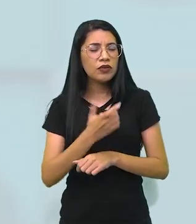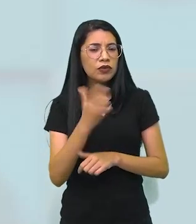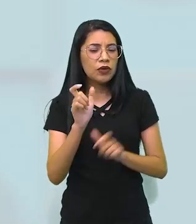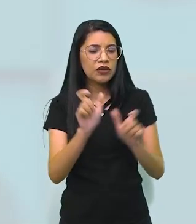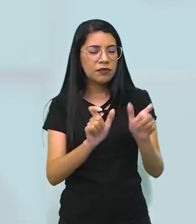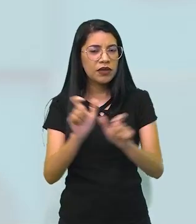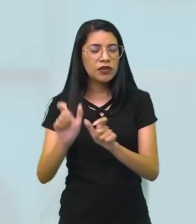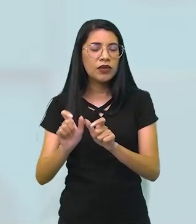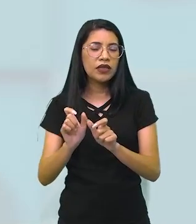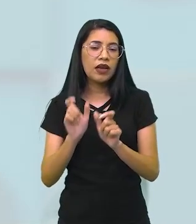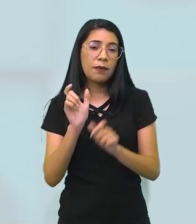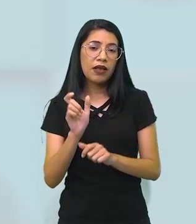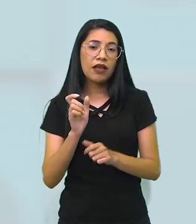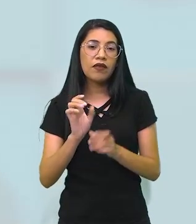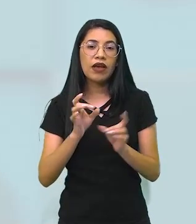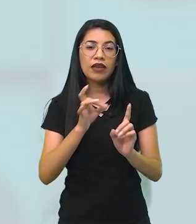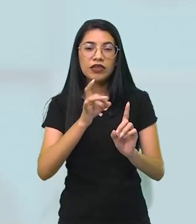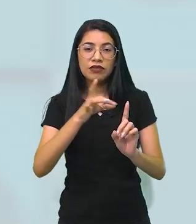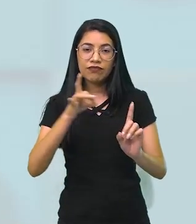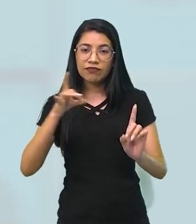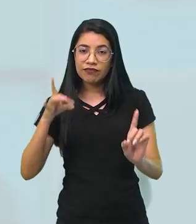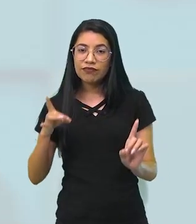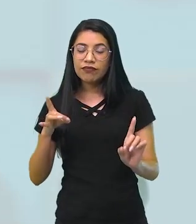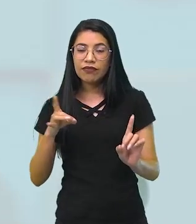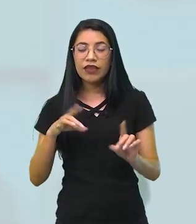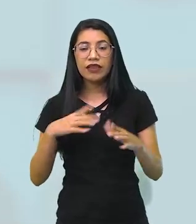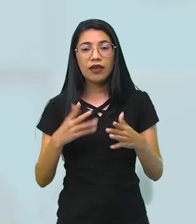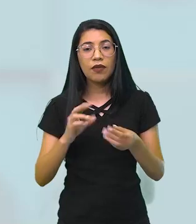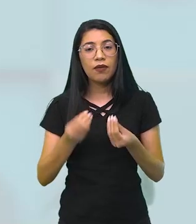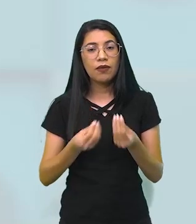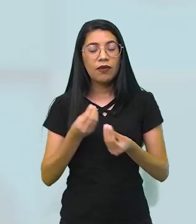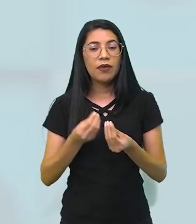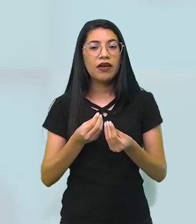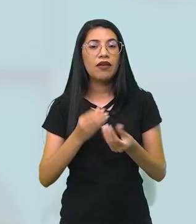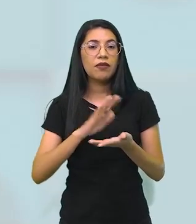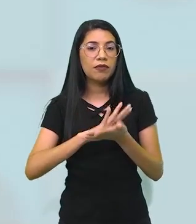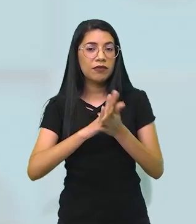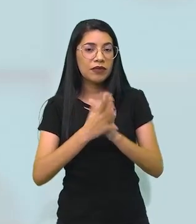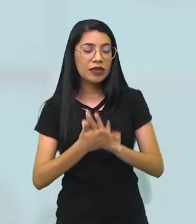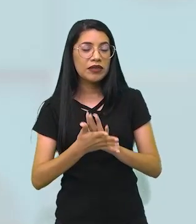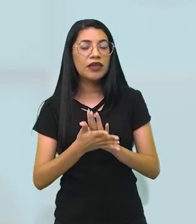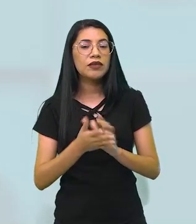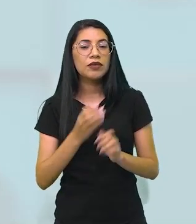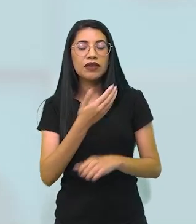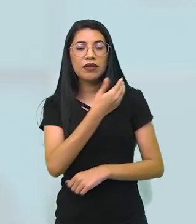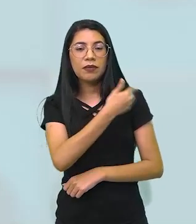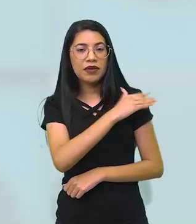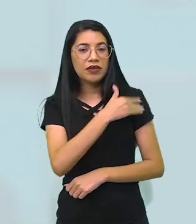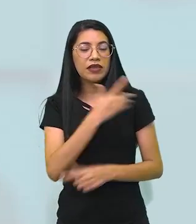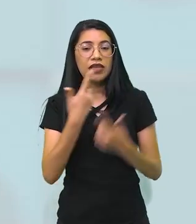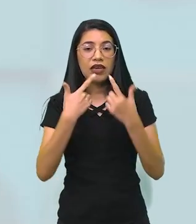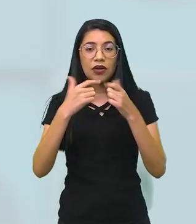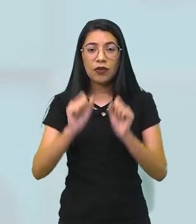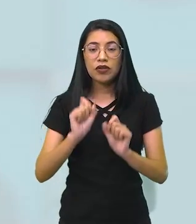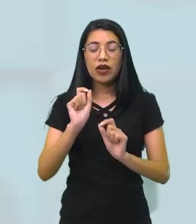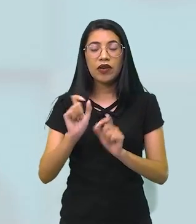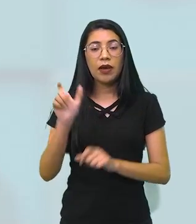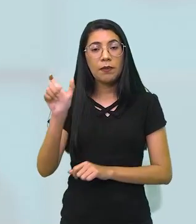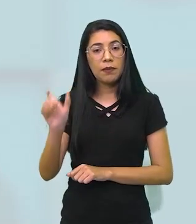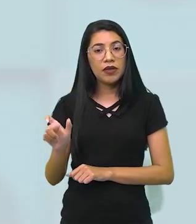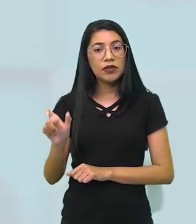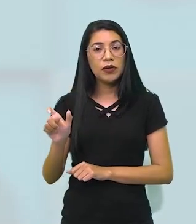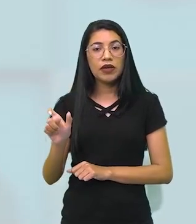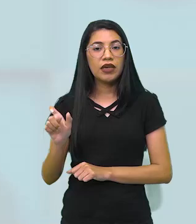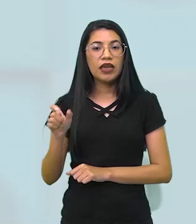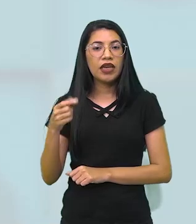termo que é chamado xenofobia nesse caso nós estamos falando do preconceito linguístico que é daquelas pessoas que estão distante né ali